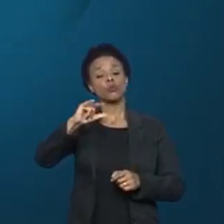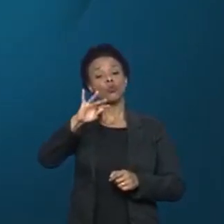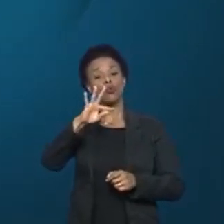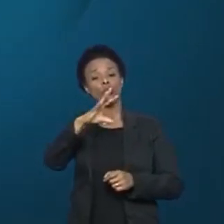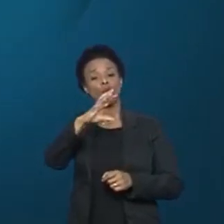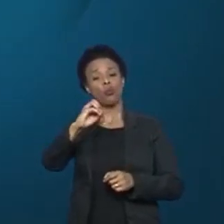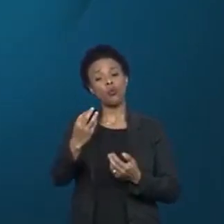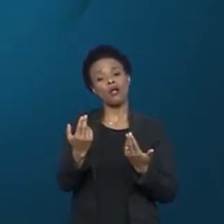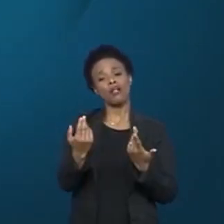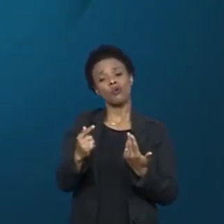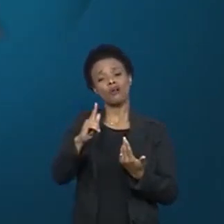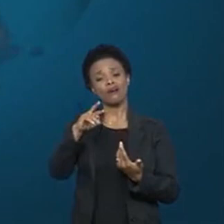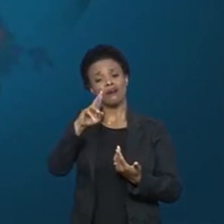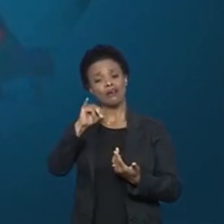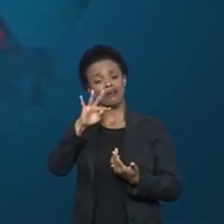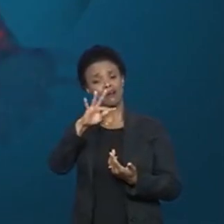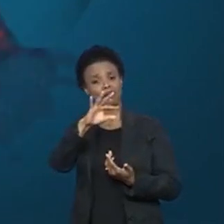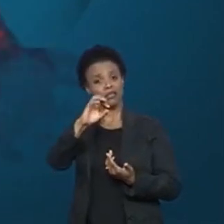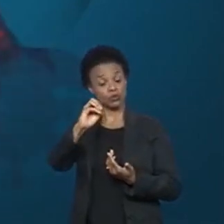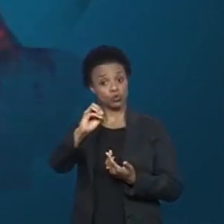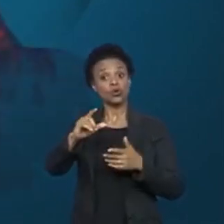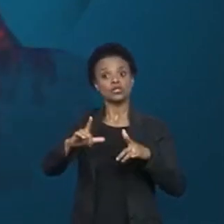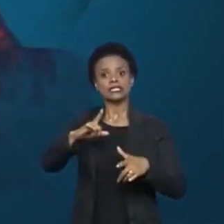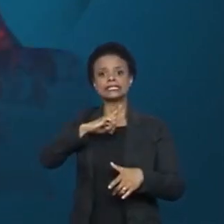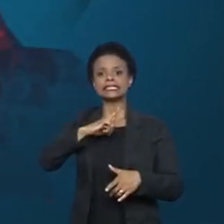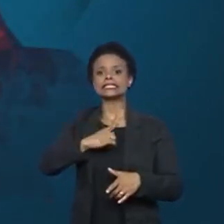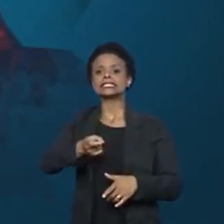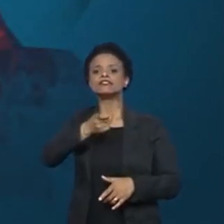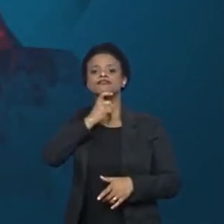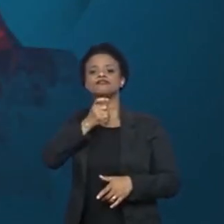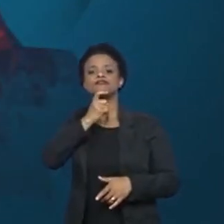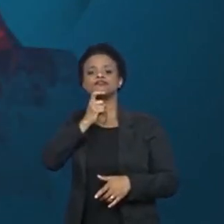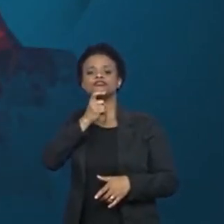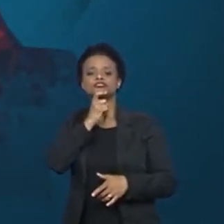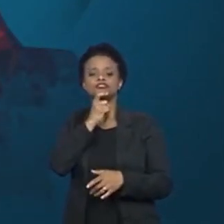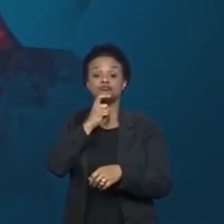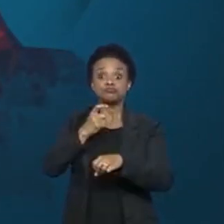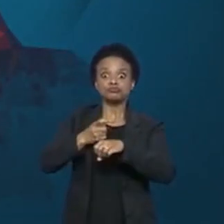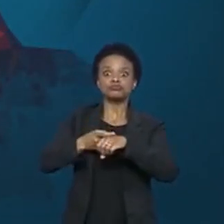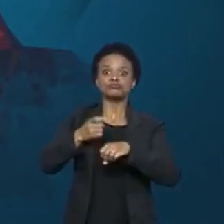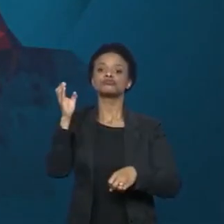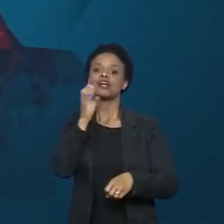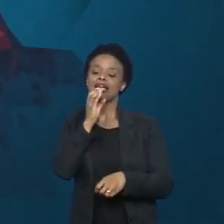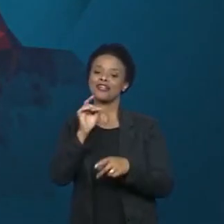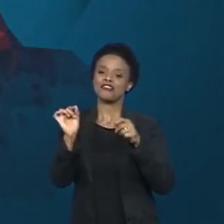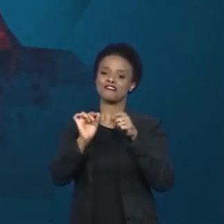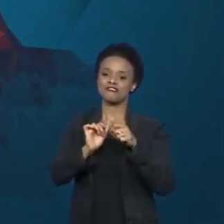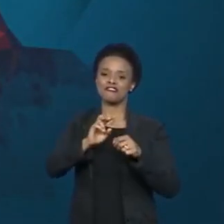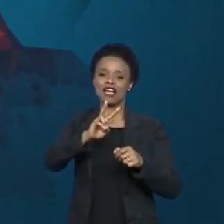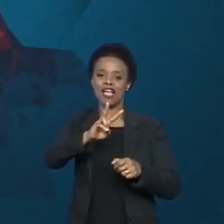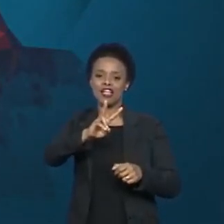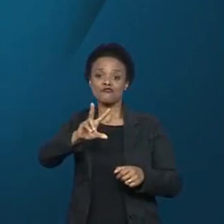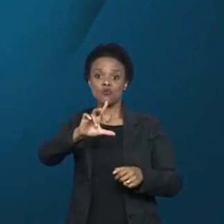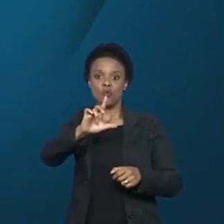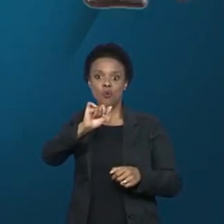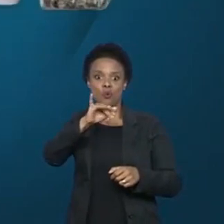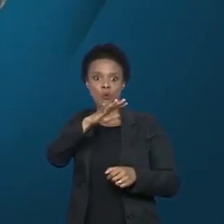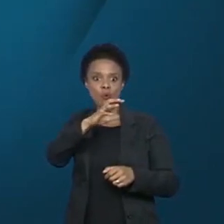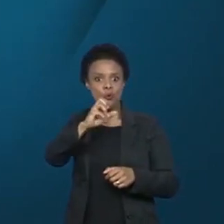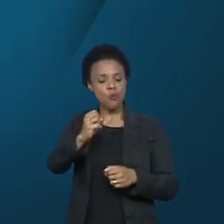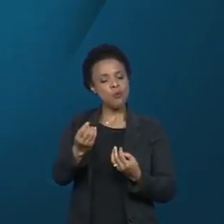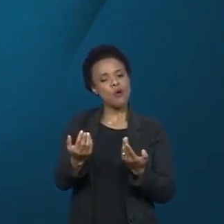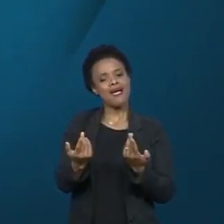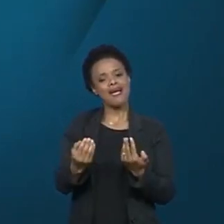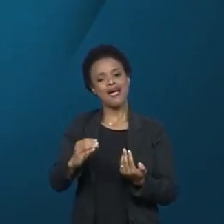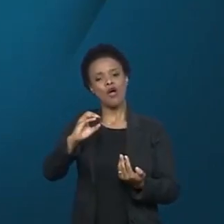Em superfícies onde o resfriamento e a cristalização são rápidos, se formam as rochas vulcânicas, como a obsidiana. Pela análise